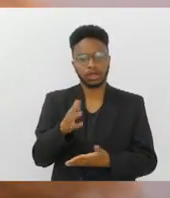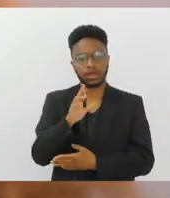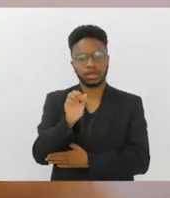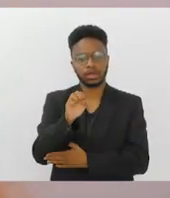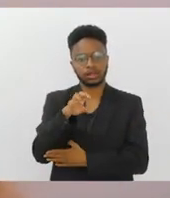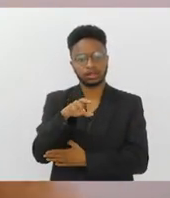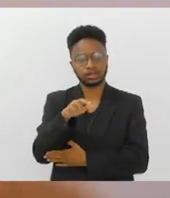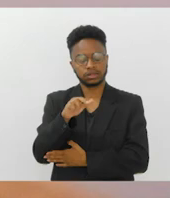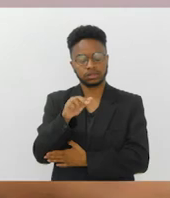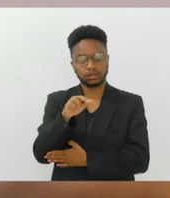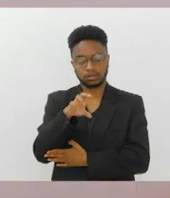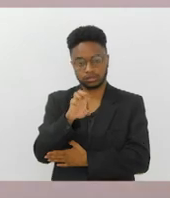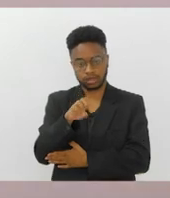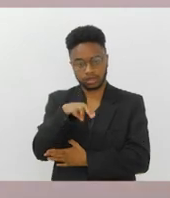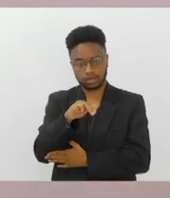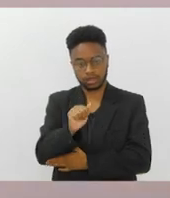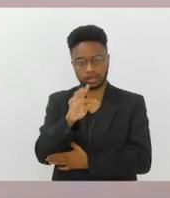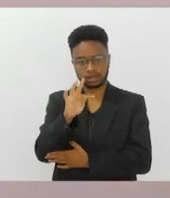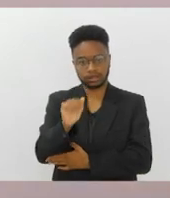de direitos humanos.